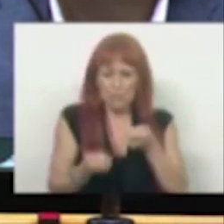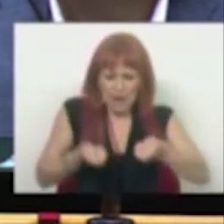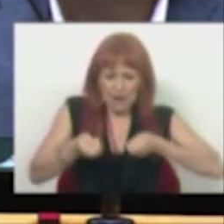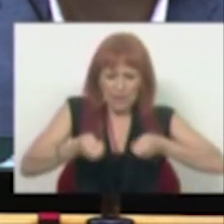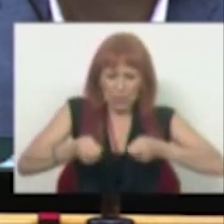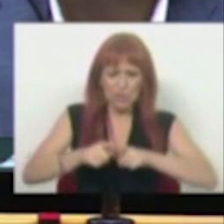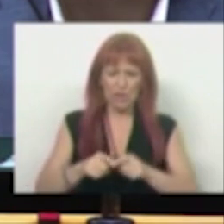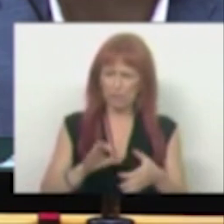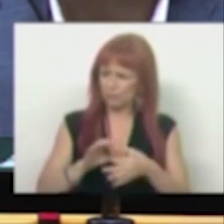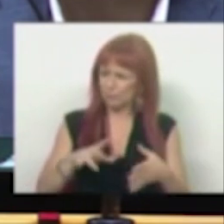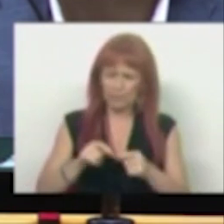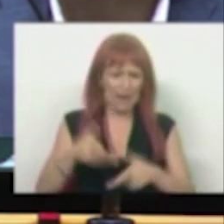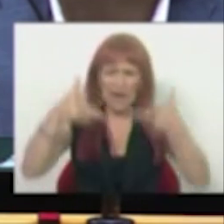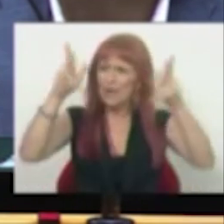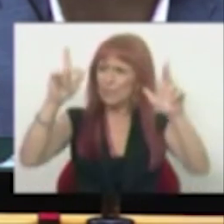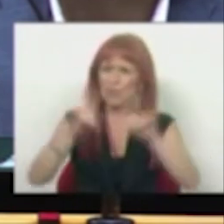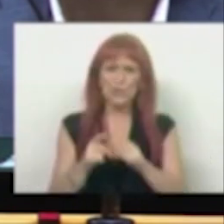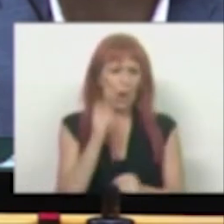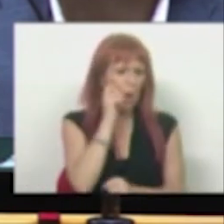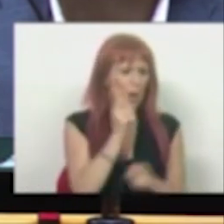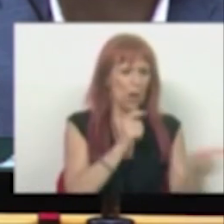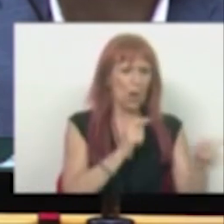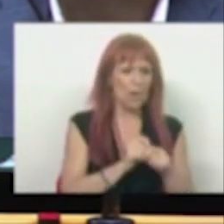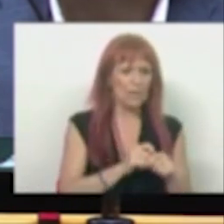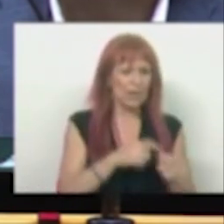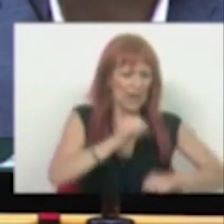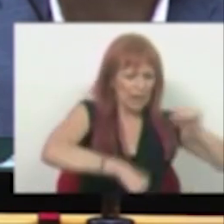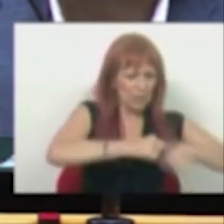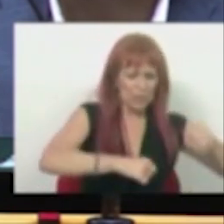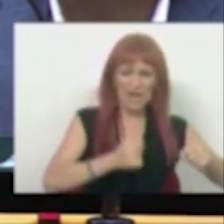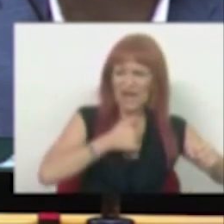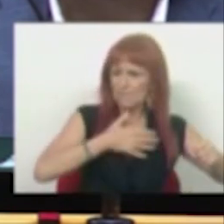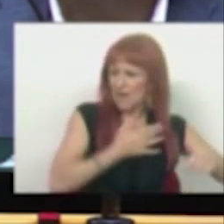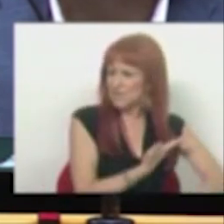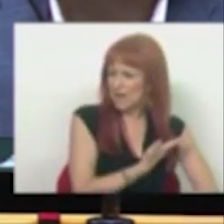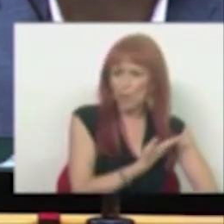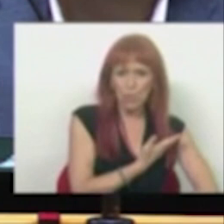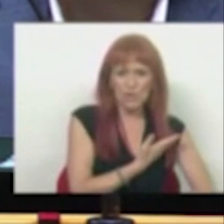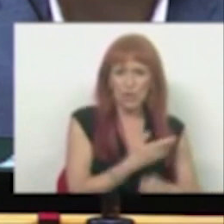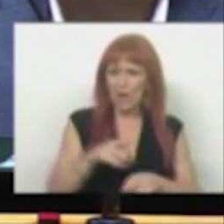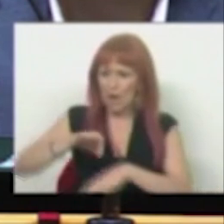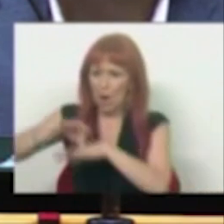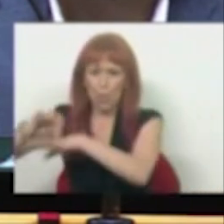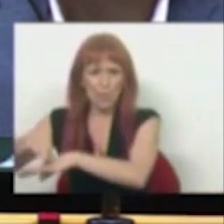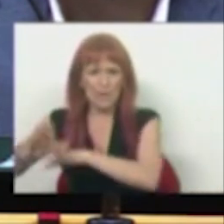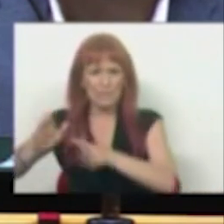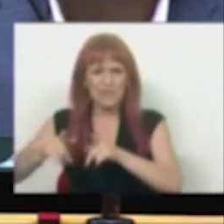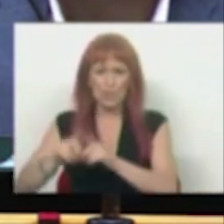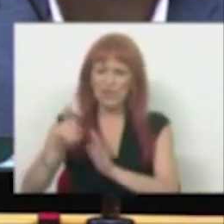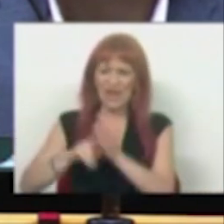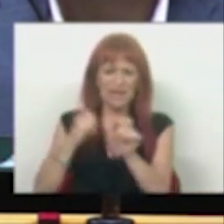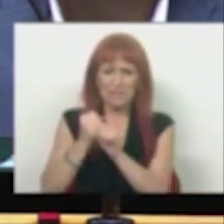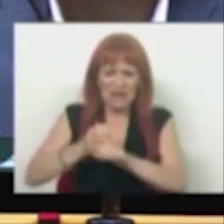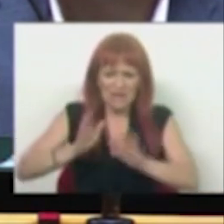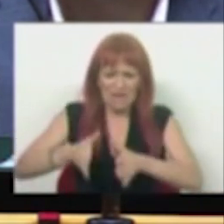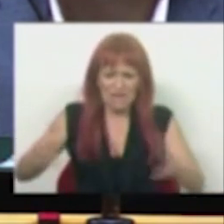Nesta distopia liberal, cada homem com a sua bicicleta é uma empresa para que a Uber não tenha regras do